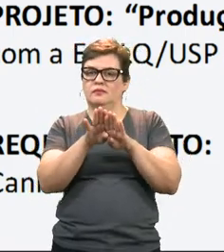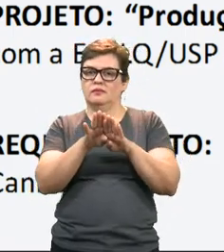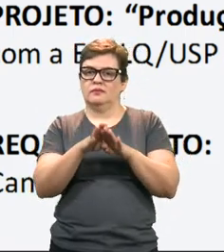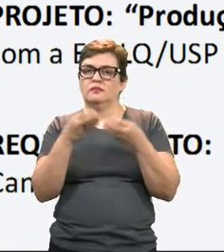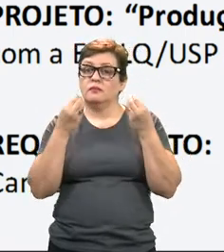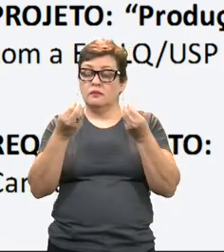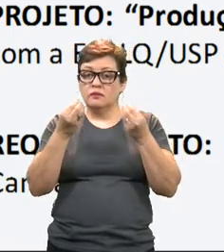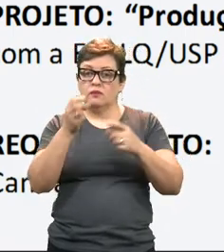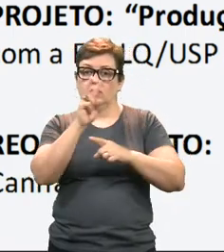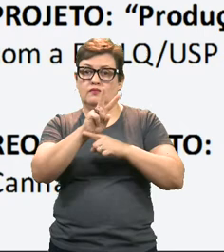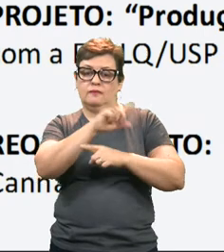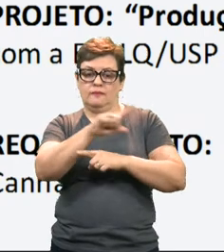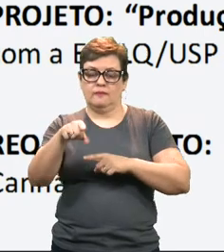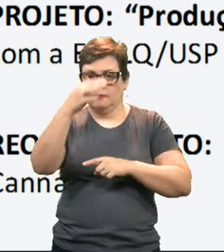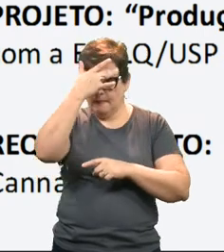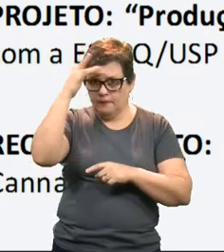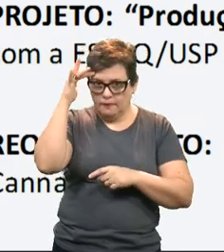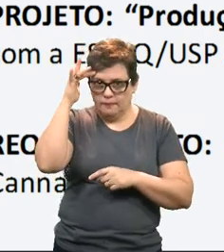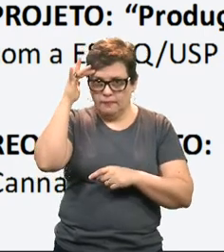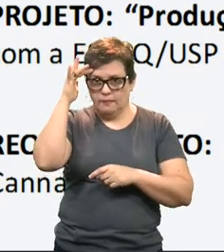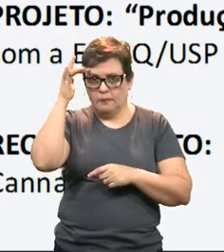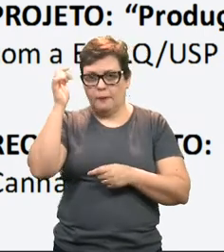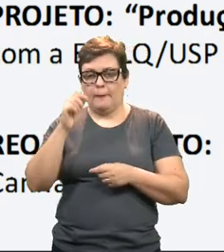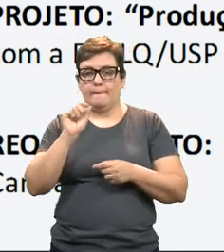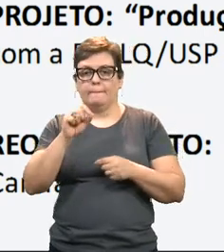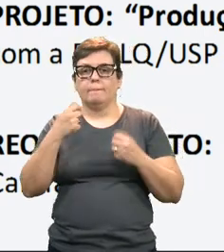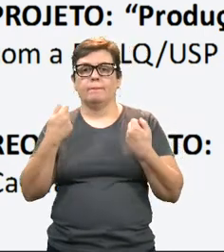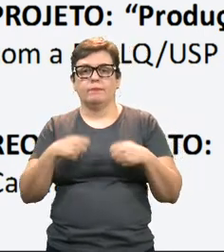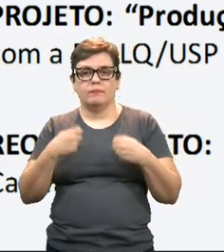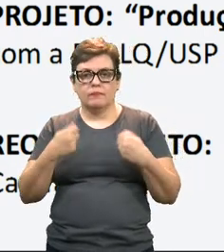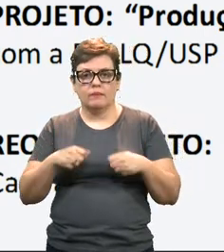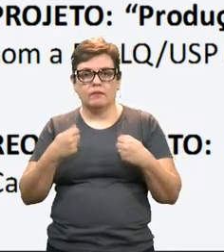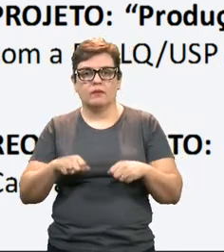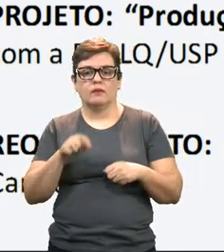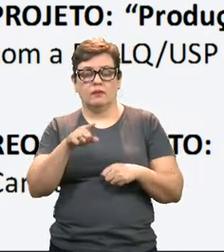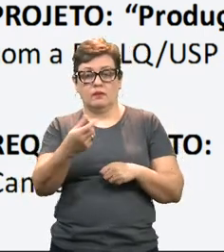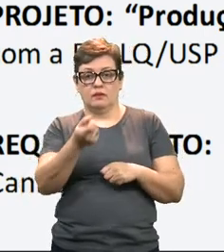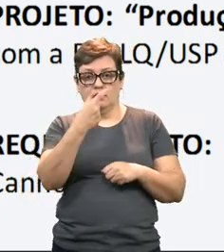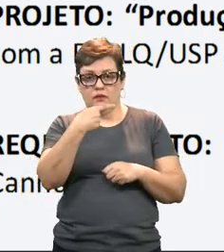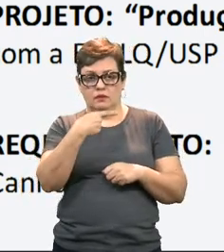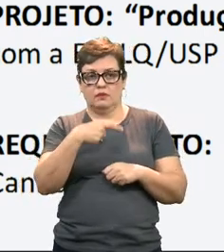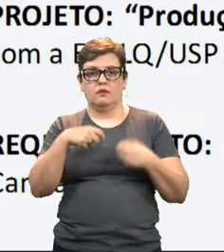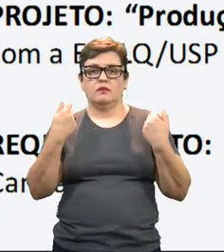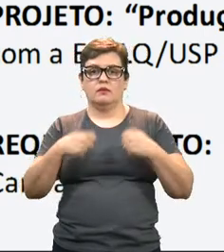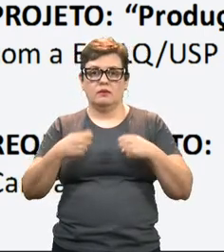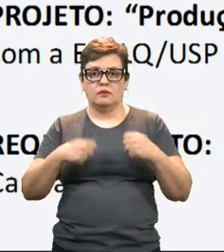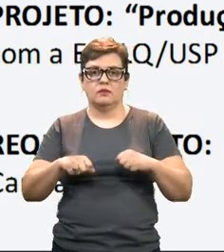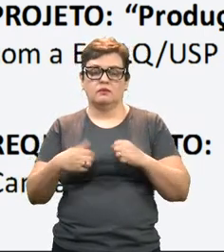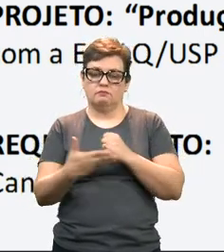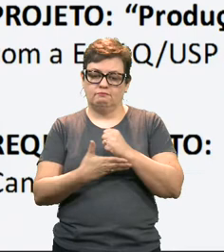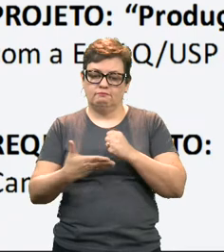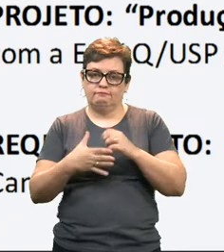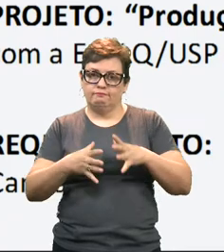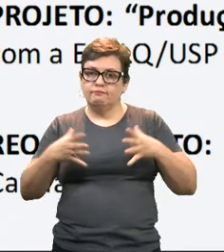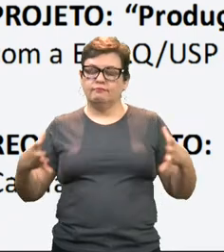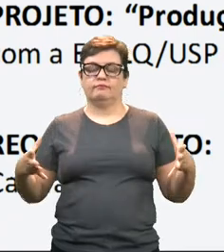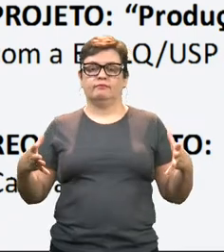como cuidar dessas pessoas, né, que precisam do medicamento e precisam de um suporte